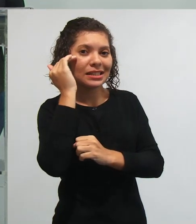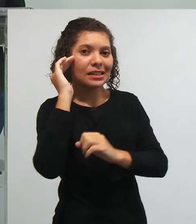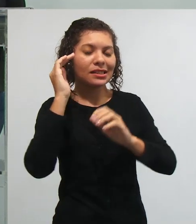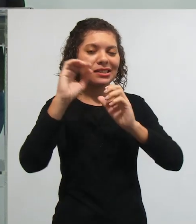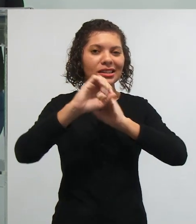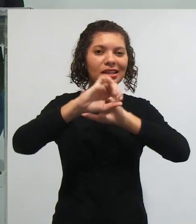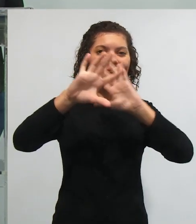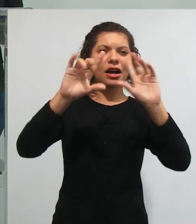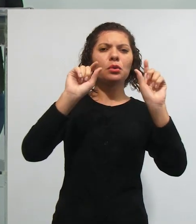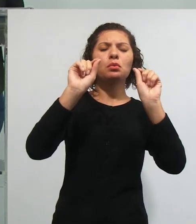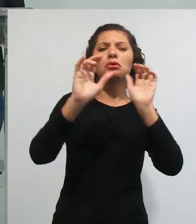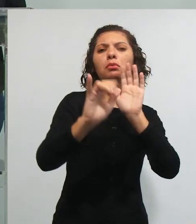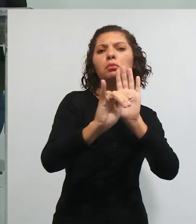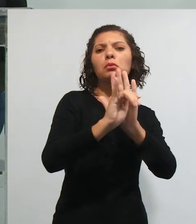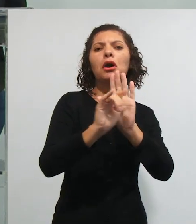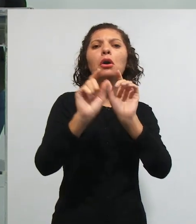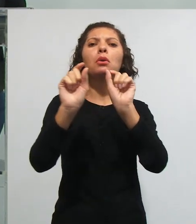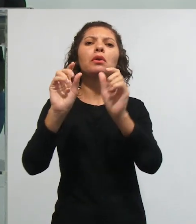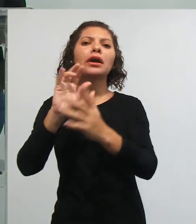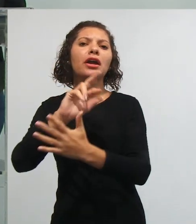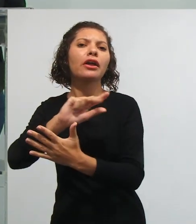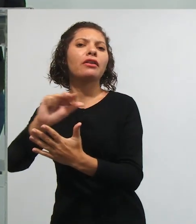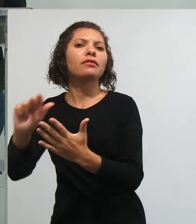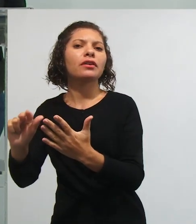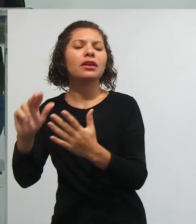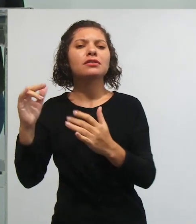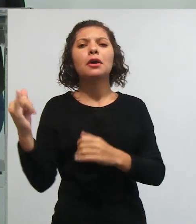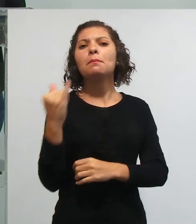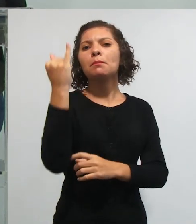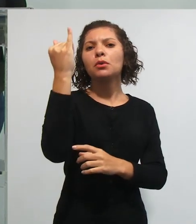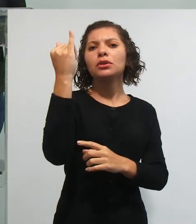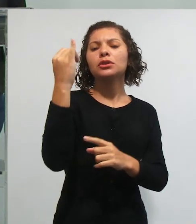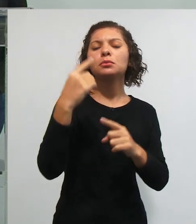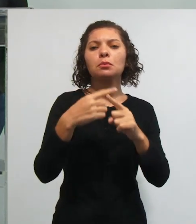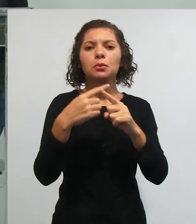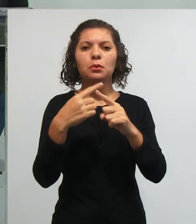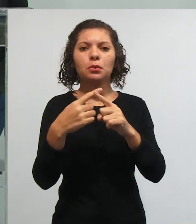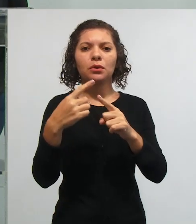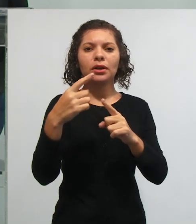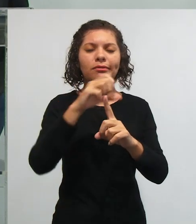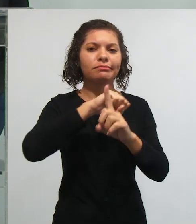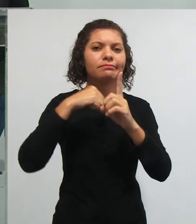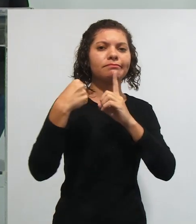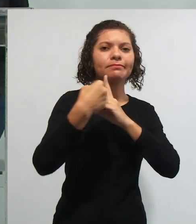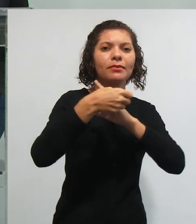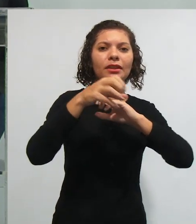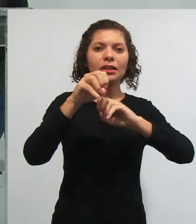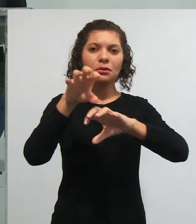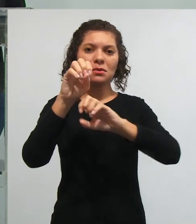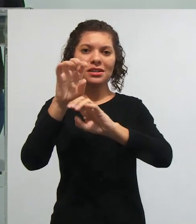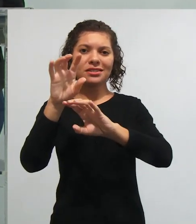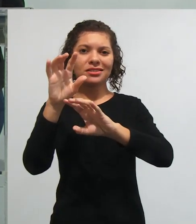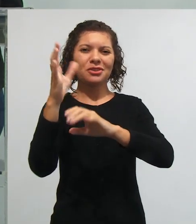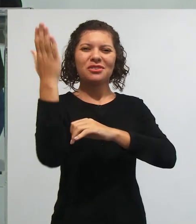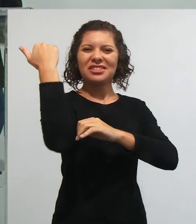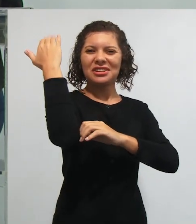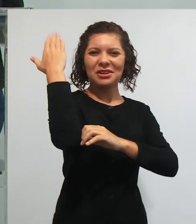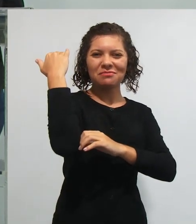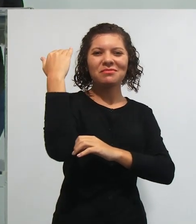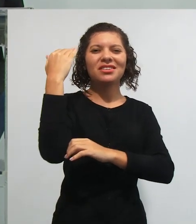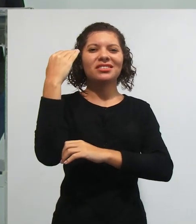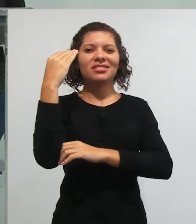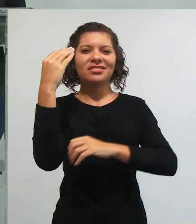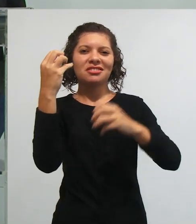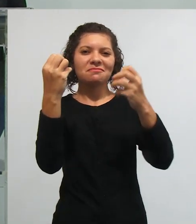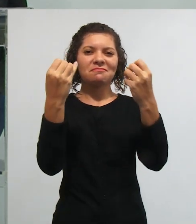identidade O que é diferença e qual a sua importância na sociedade e na educação nós falávamos muito de